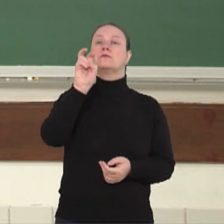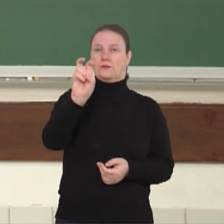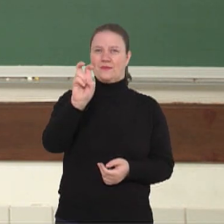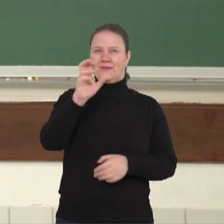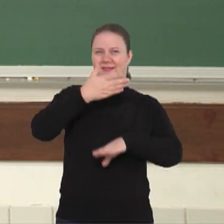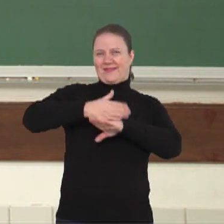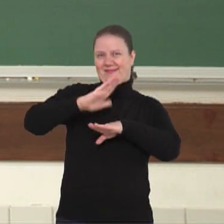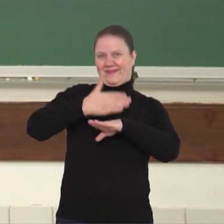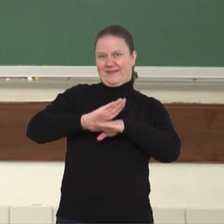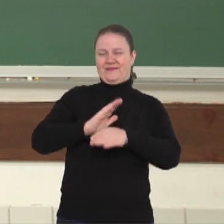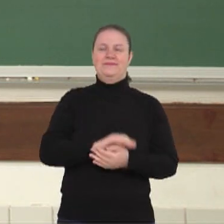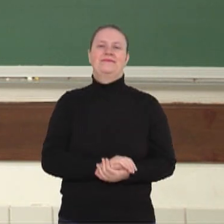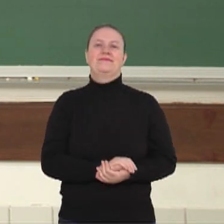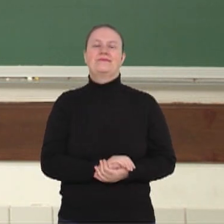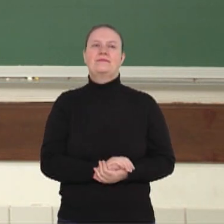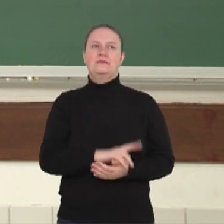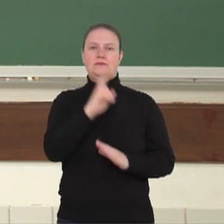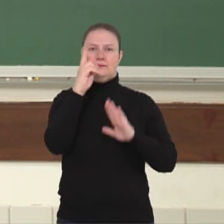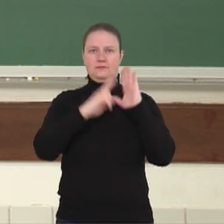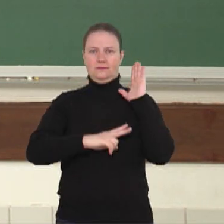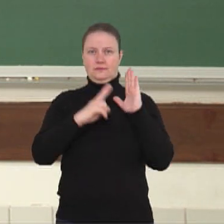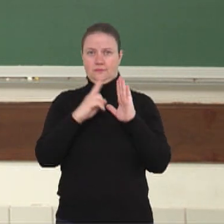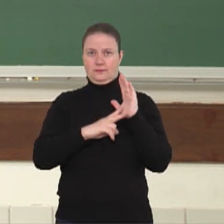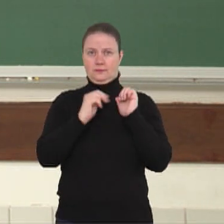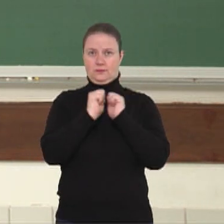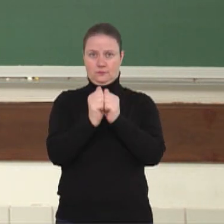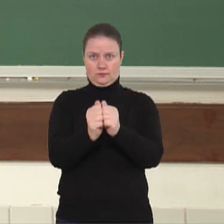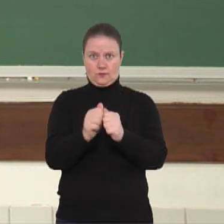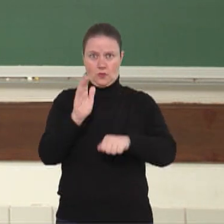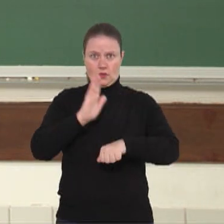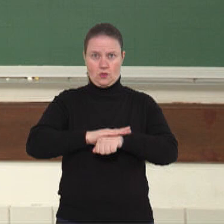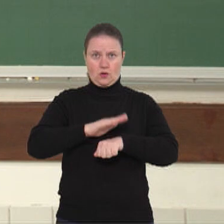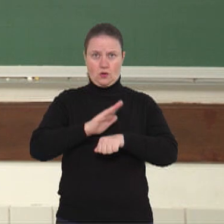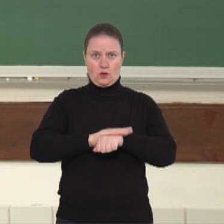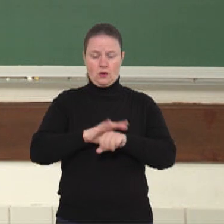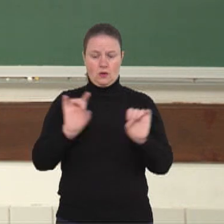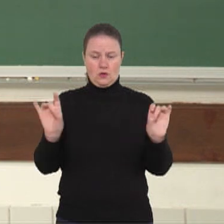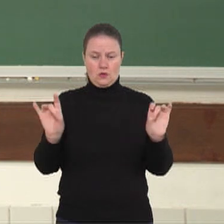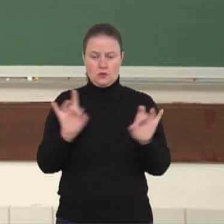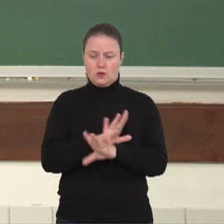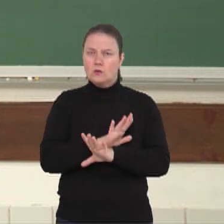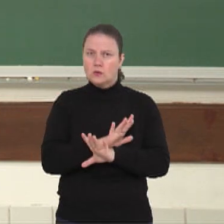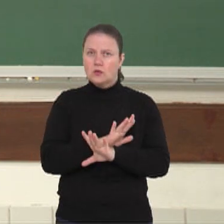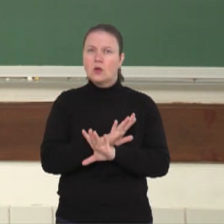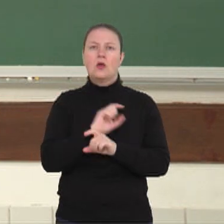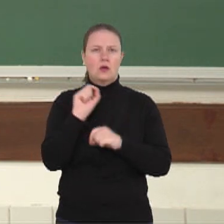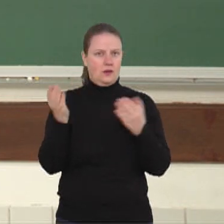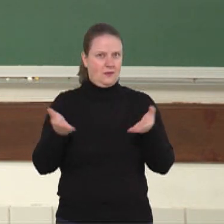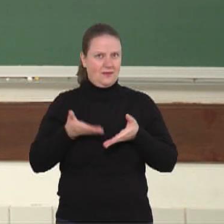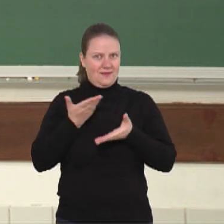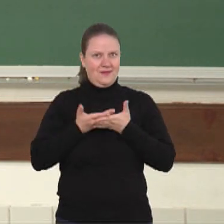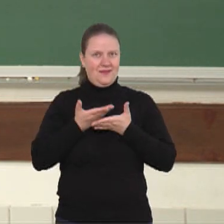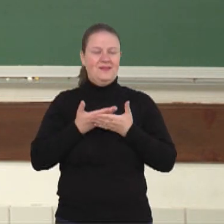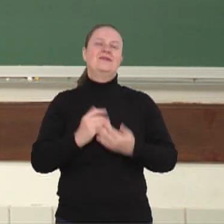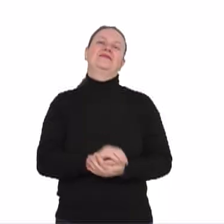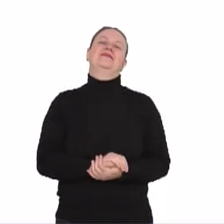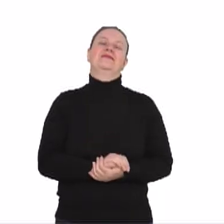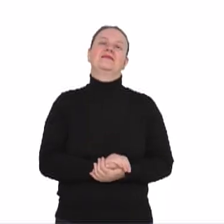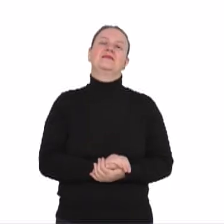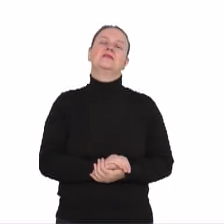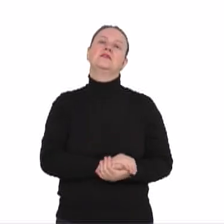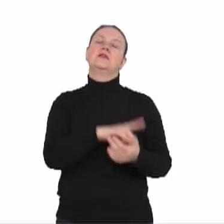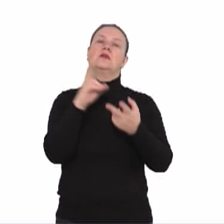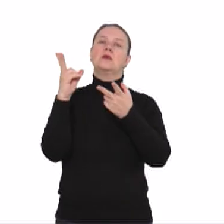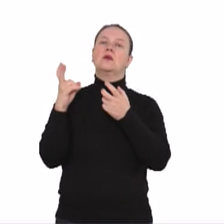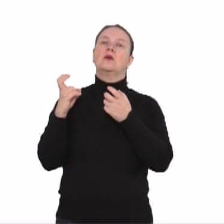Exercício 5, eu vou ler com você e aí eu vou dar um tempo para você, para a gente ir fechando esse aspecto da nossa aula. Abaixo um